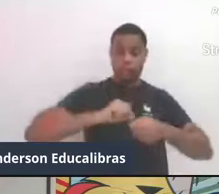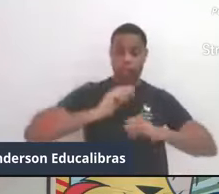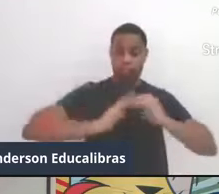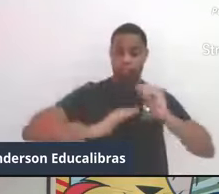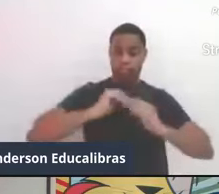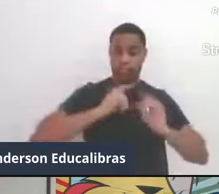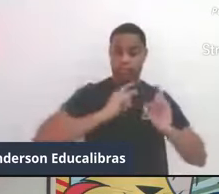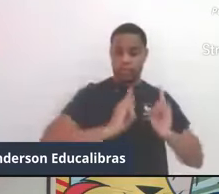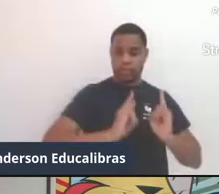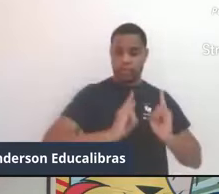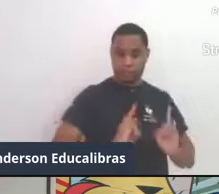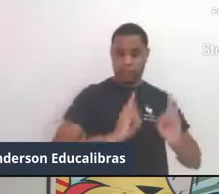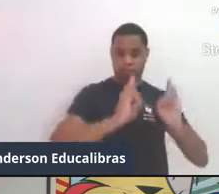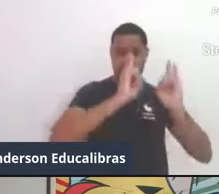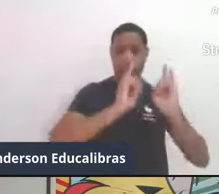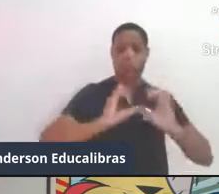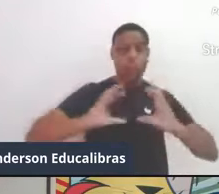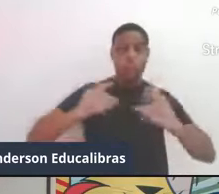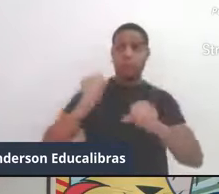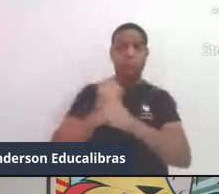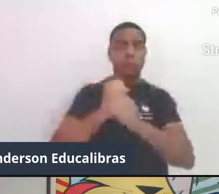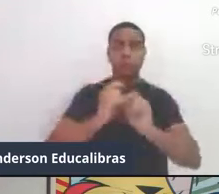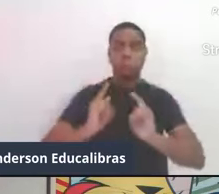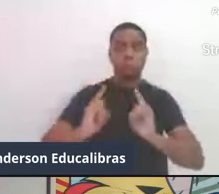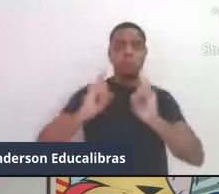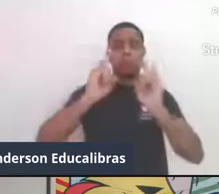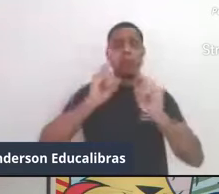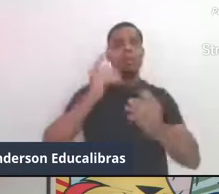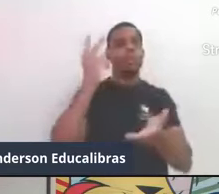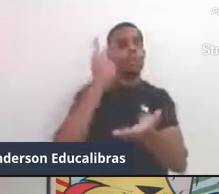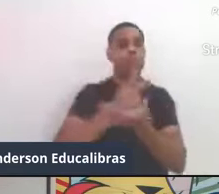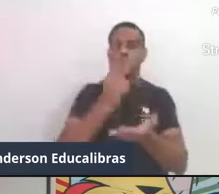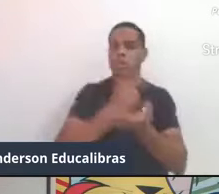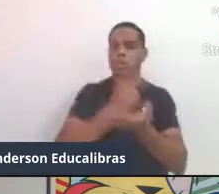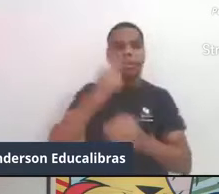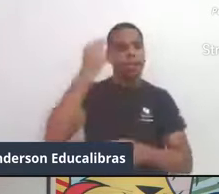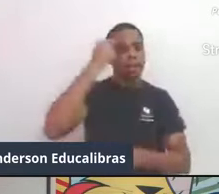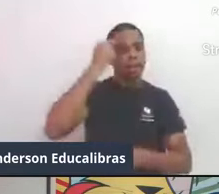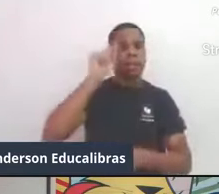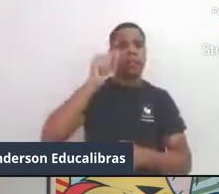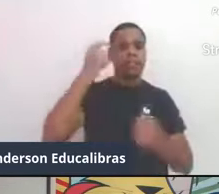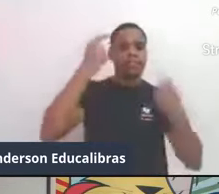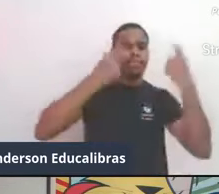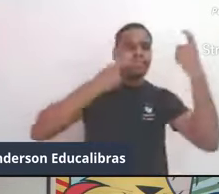todas, tem sempre essa preocupação no sentido de dar